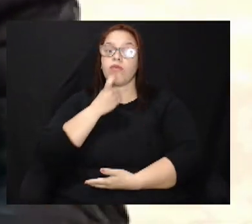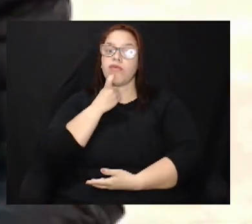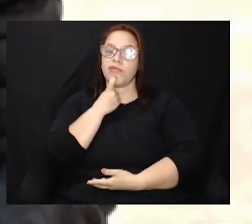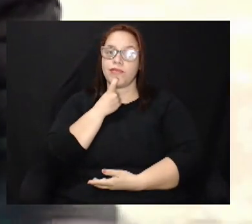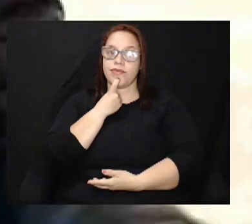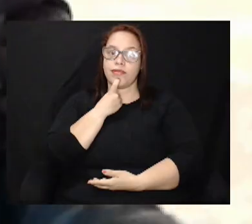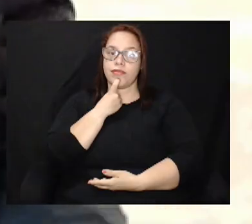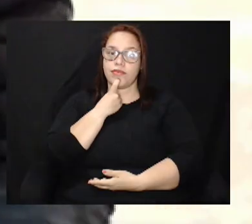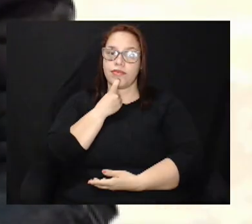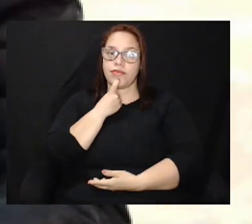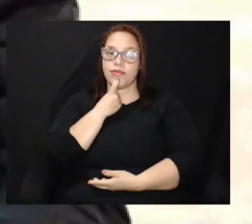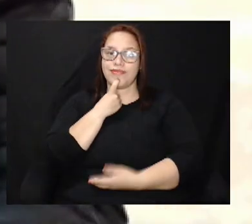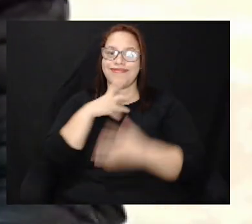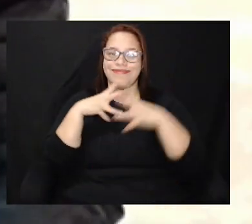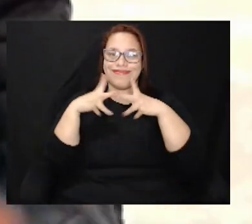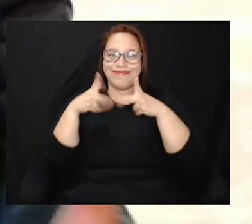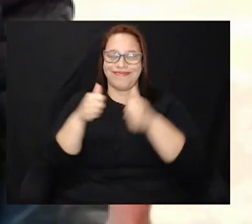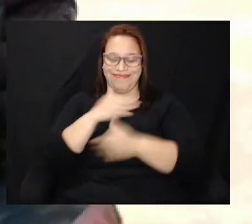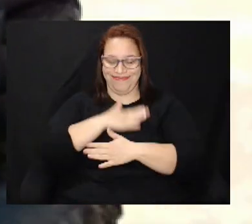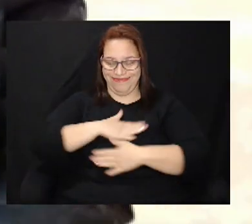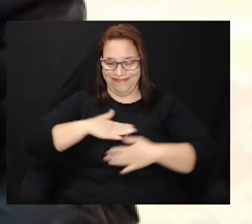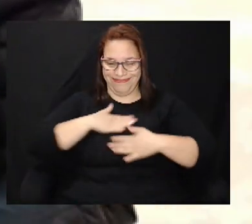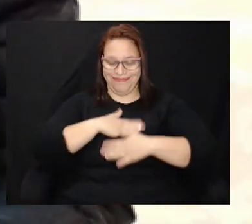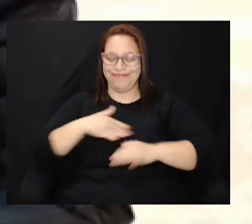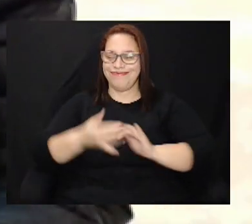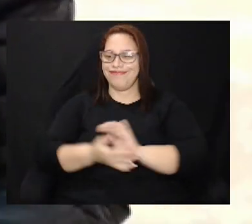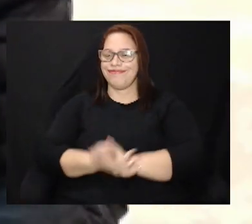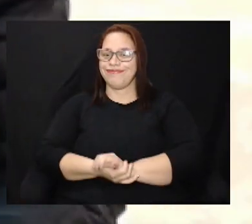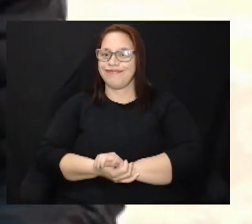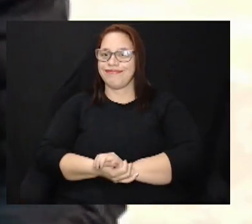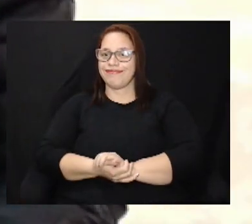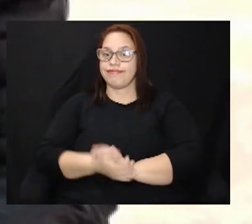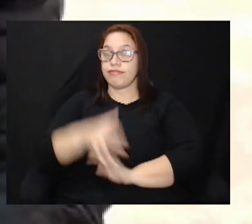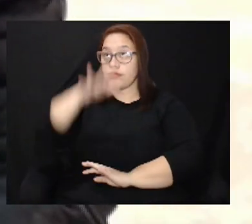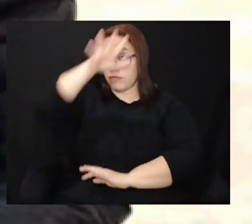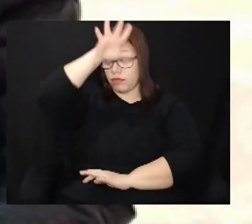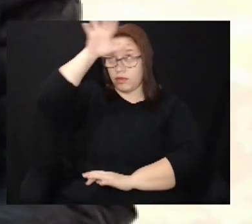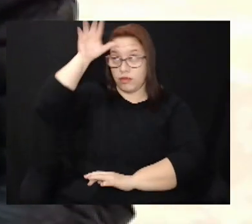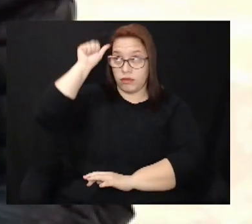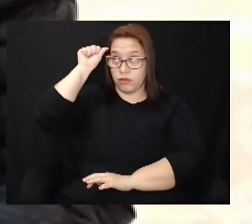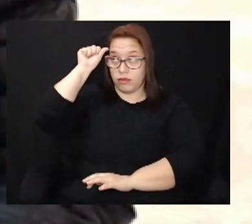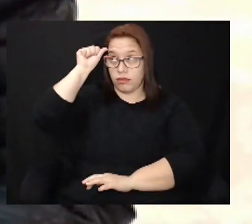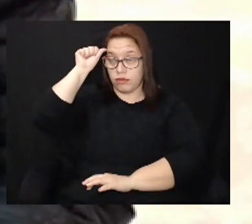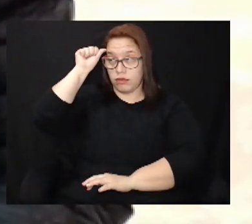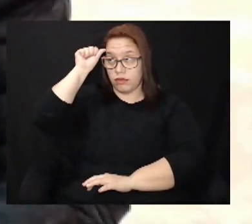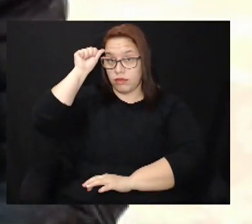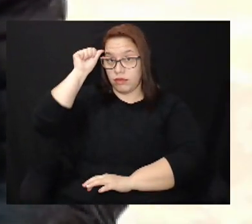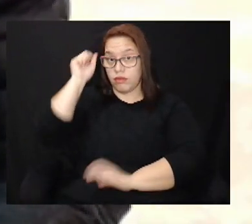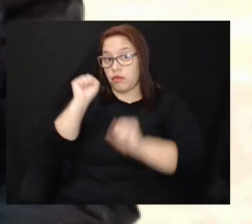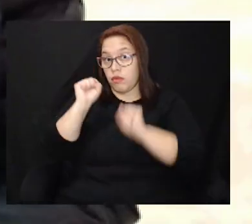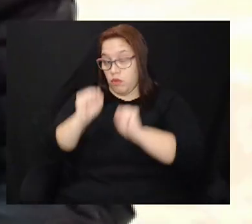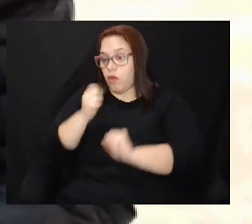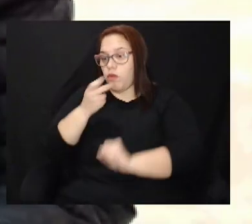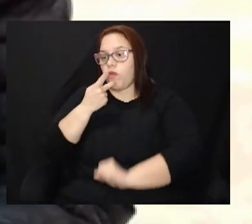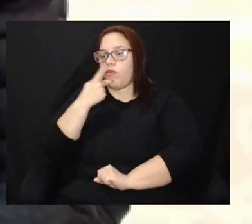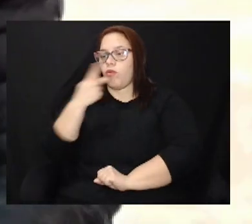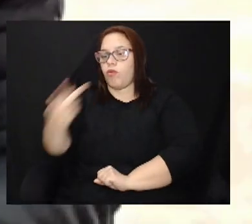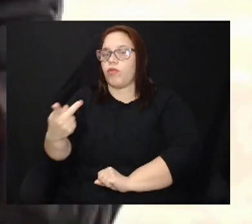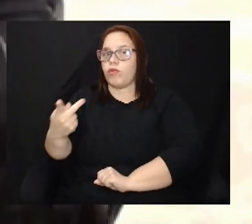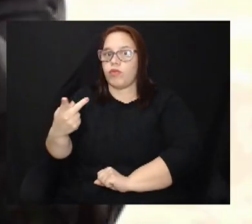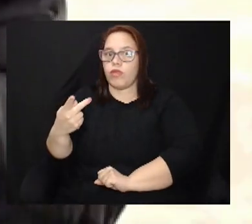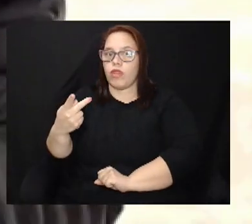que todos gostam. A Amazônia, eu vou me permitir dizer, pulmão do